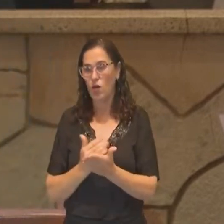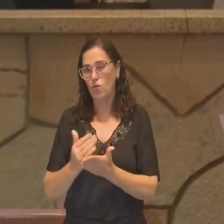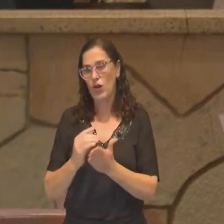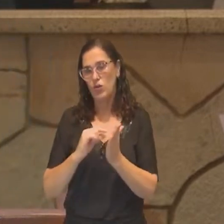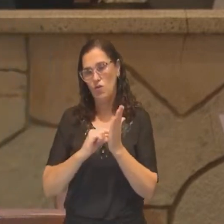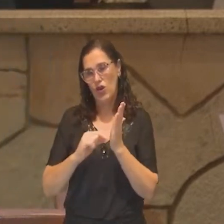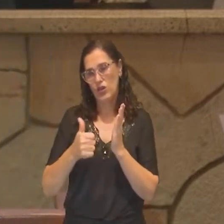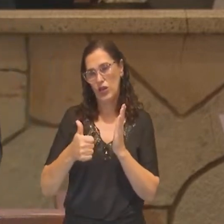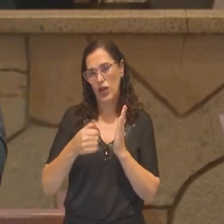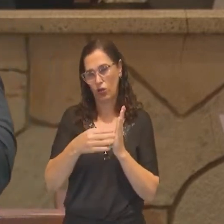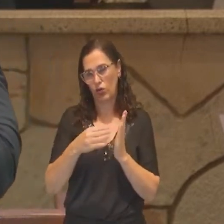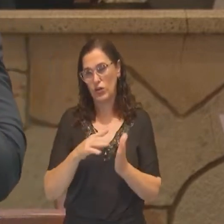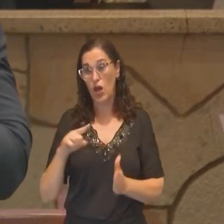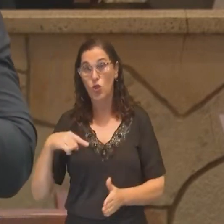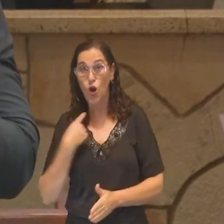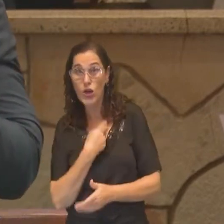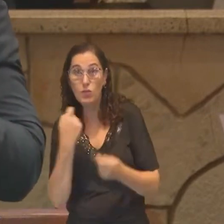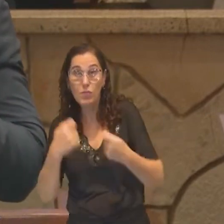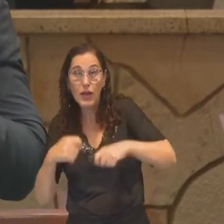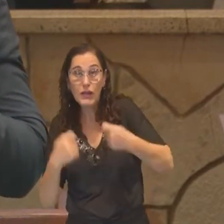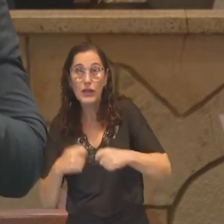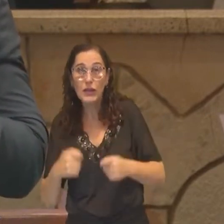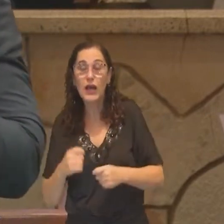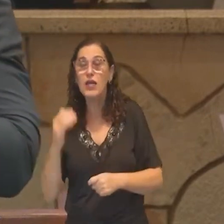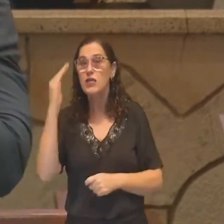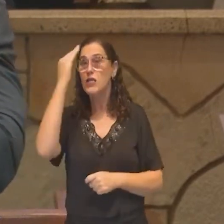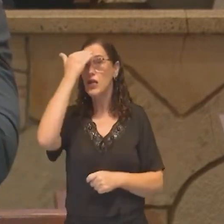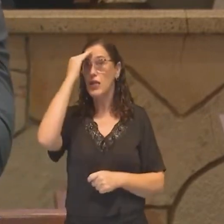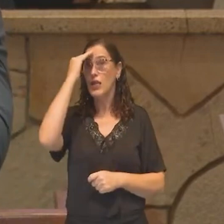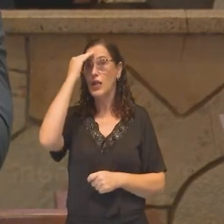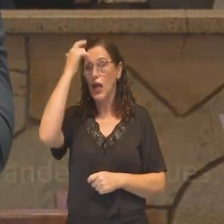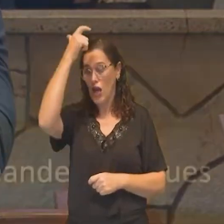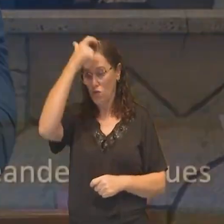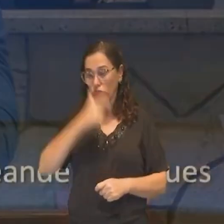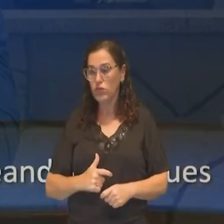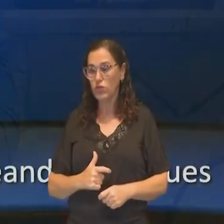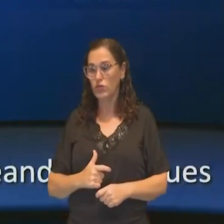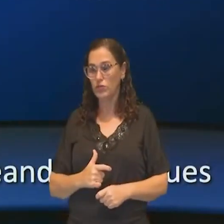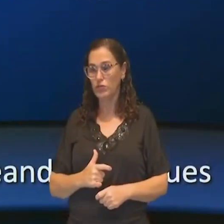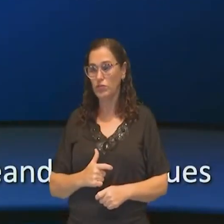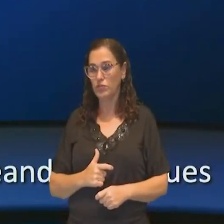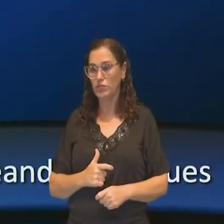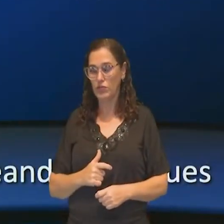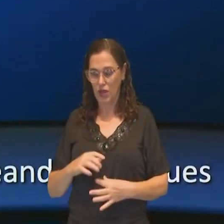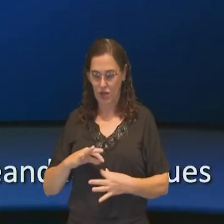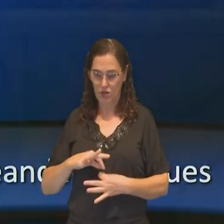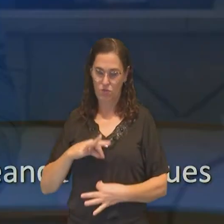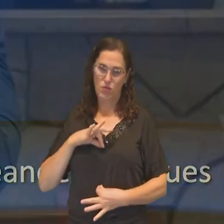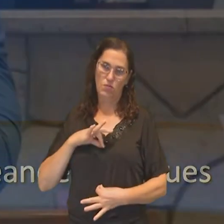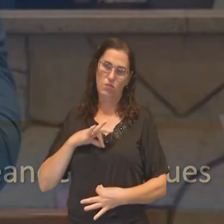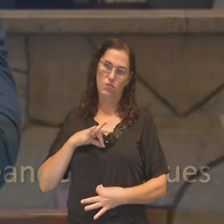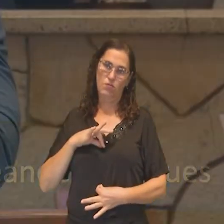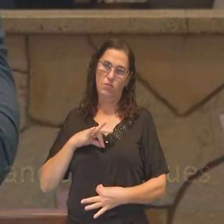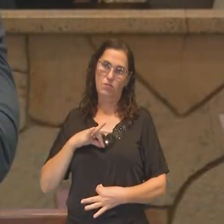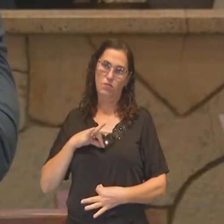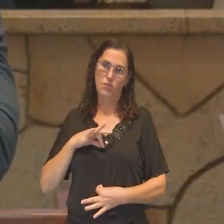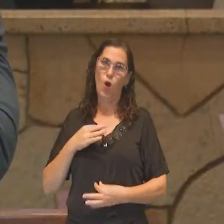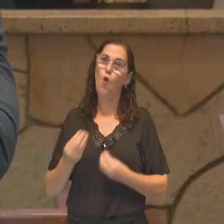14, nós precisamos reconhecer a nossa condição espiritual.